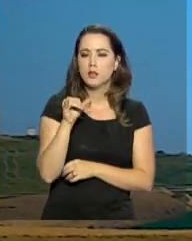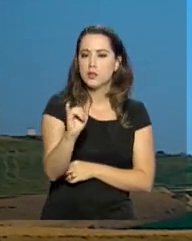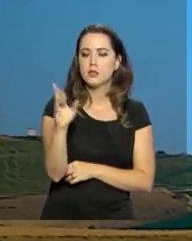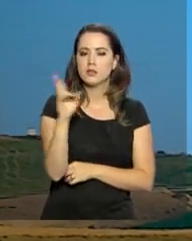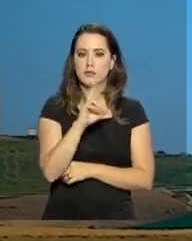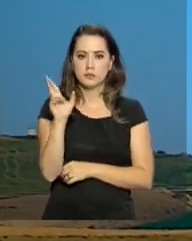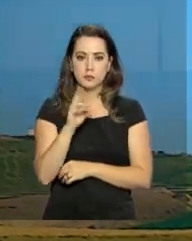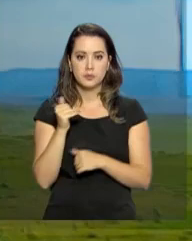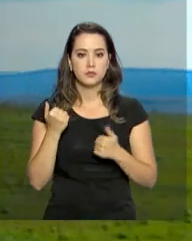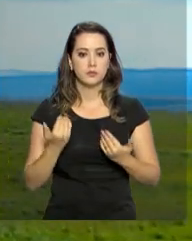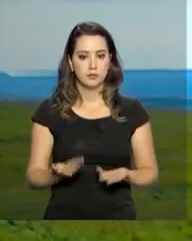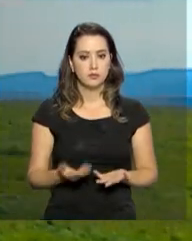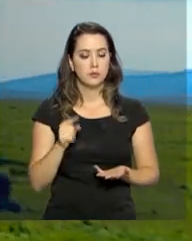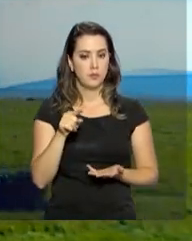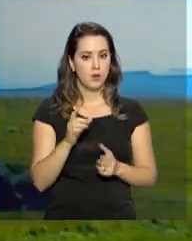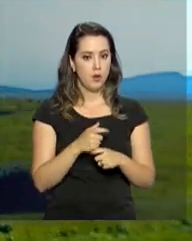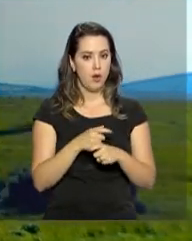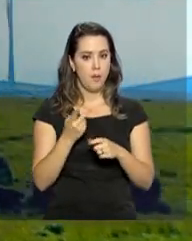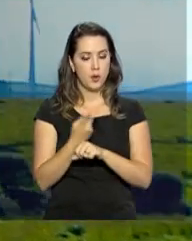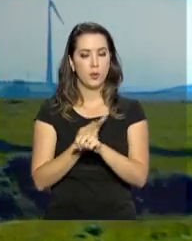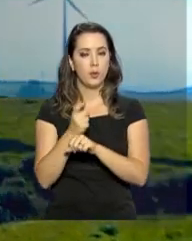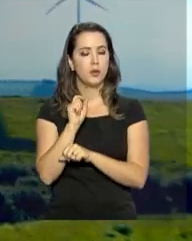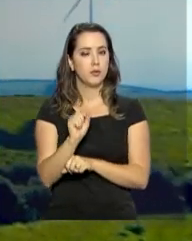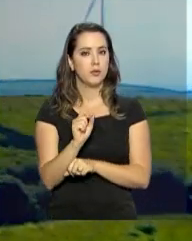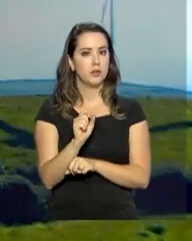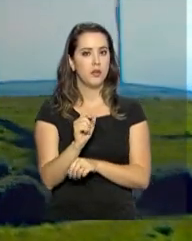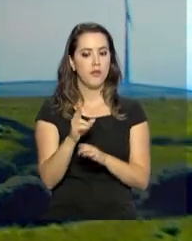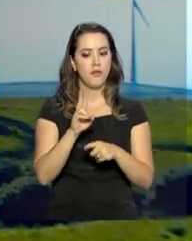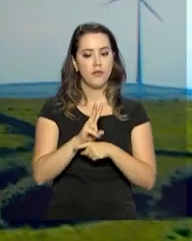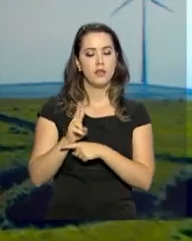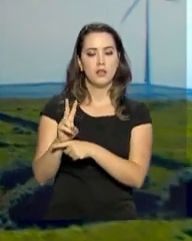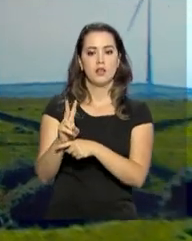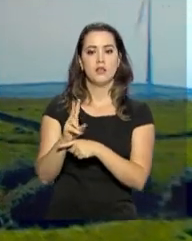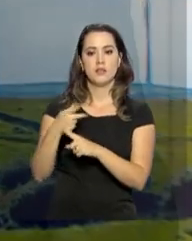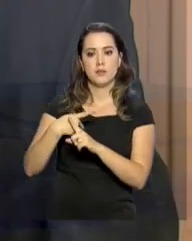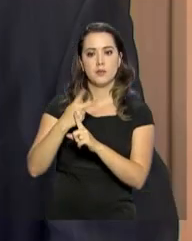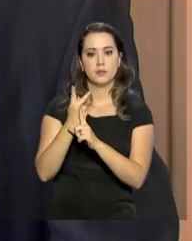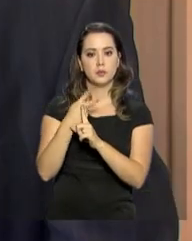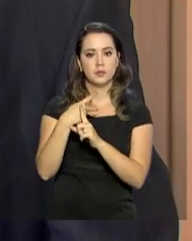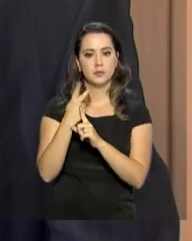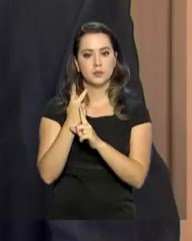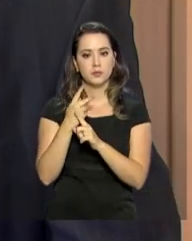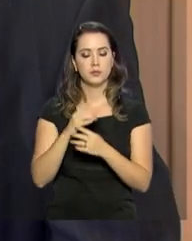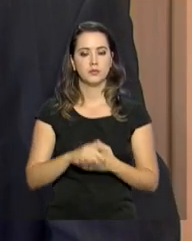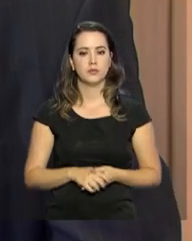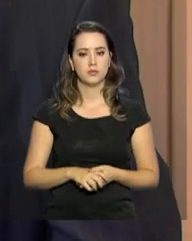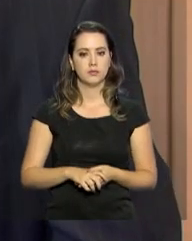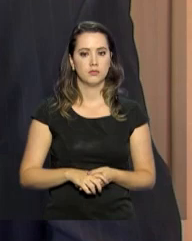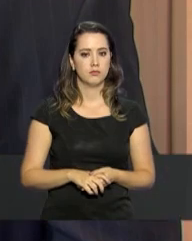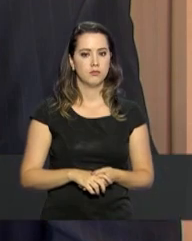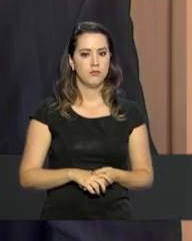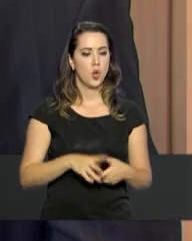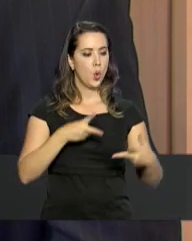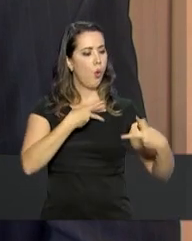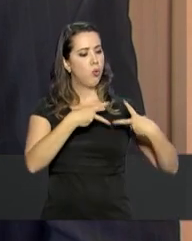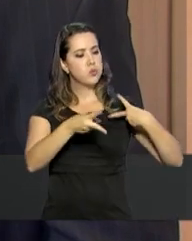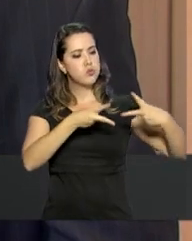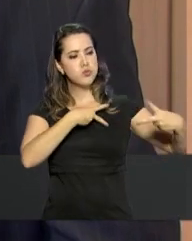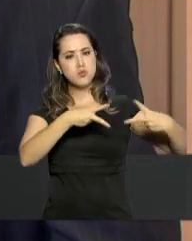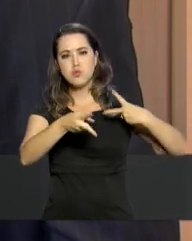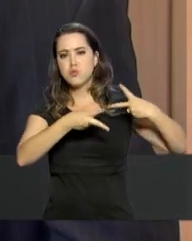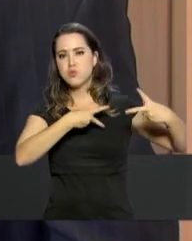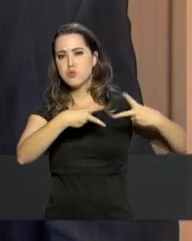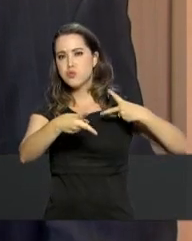de reais a maior procura é por financiamento de óleo e gás o vento ele tem uma estrela certa distribuição